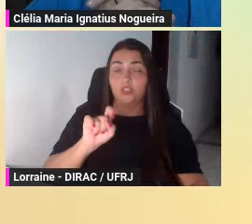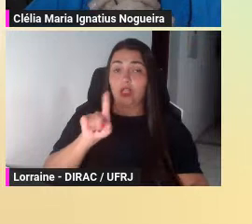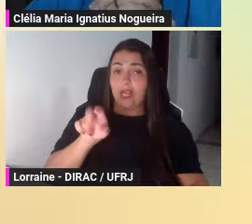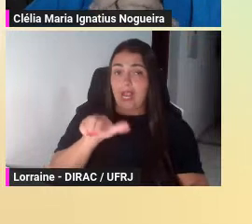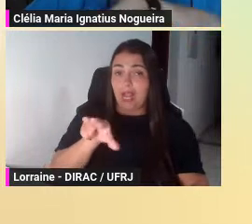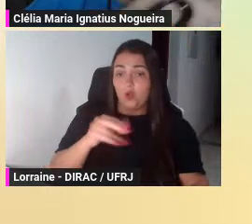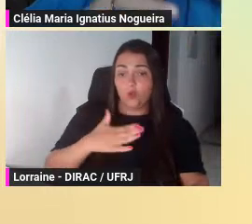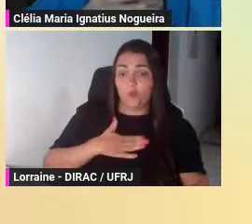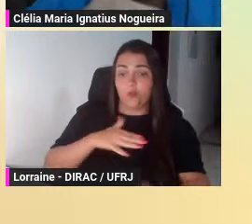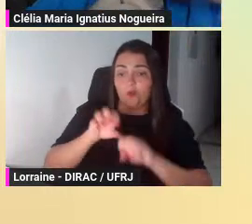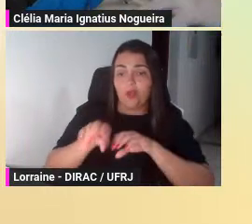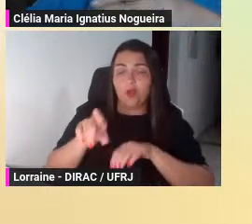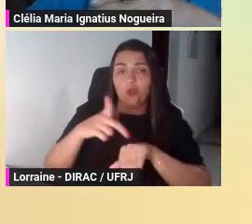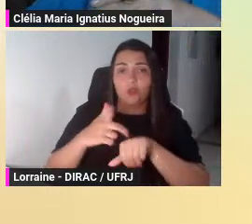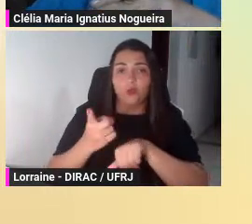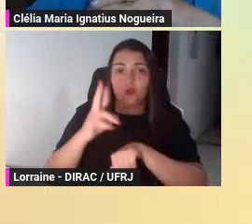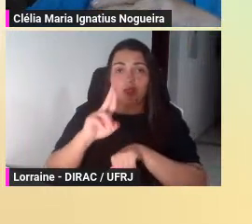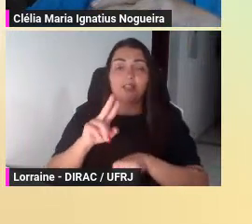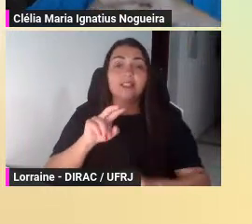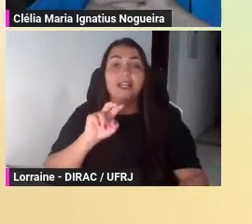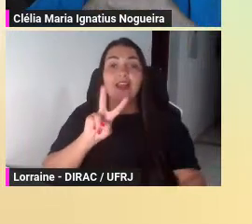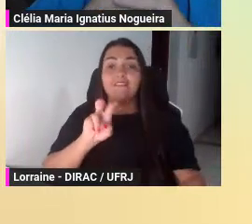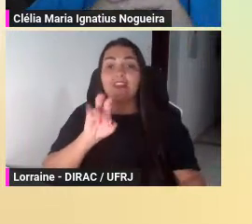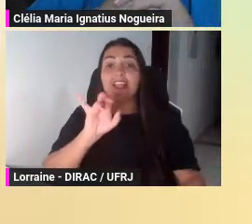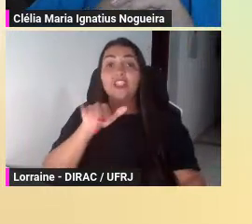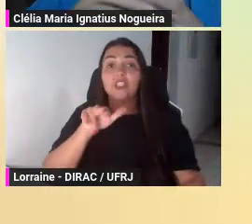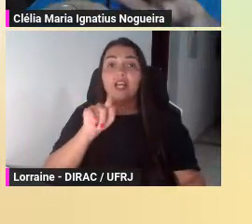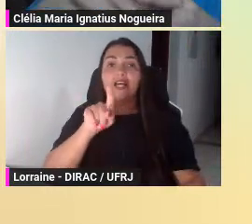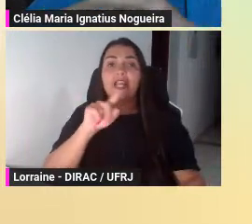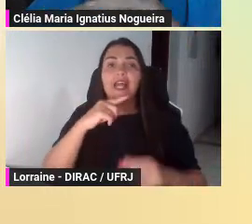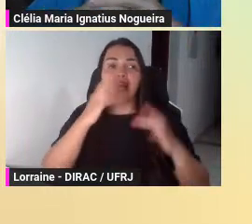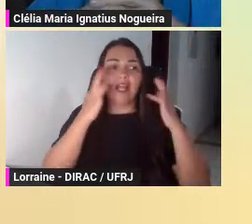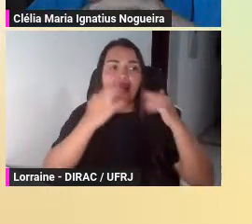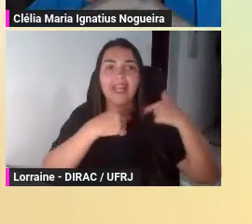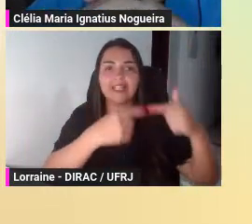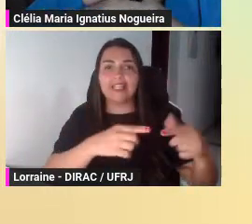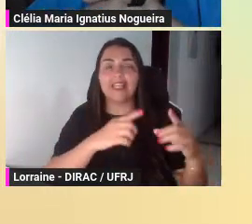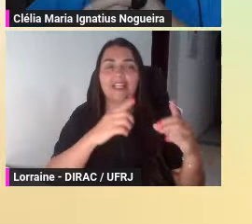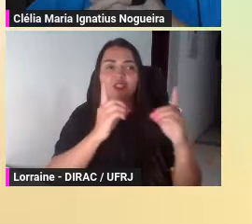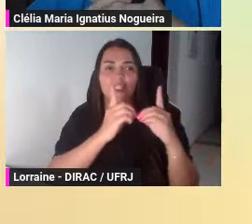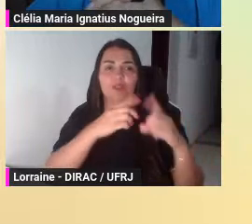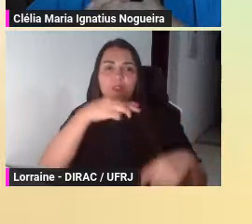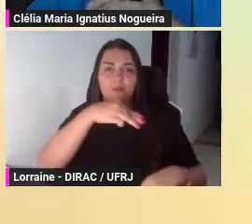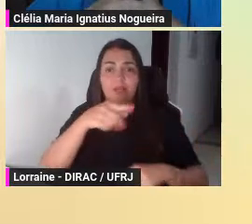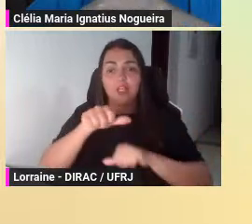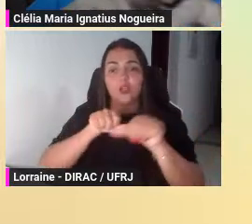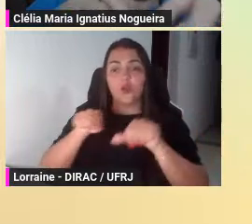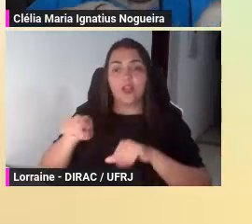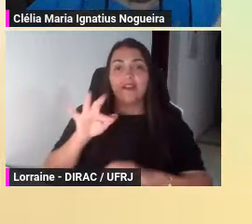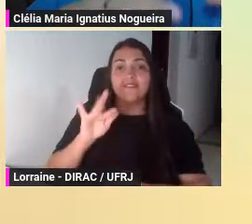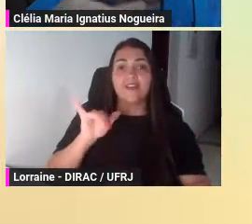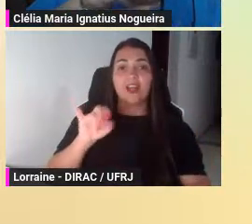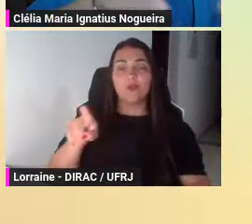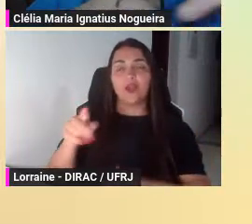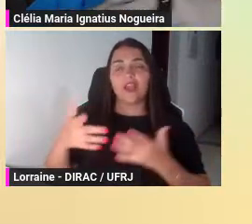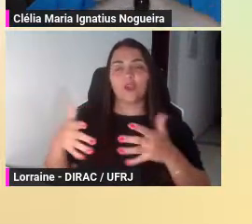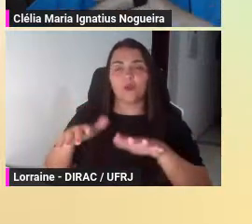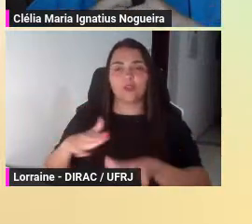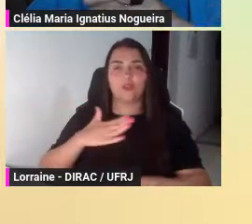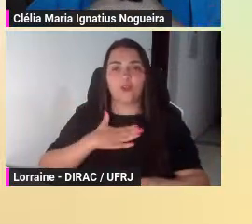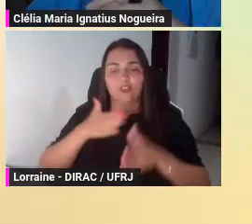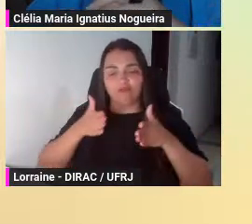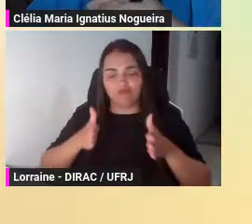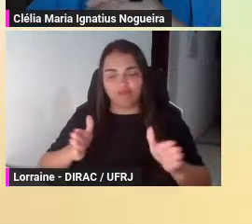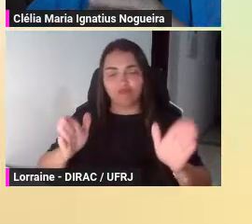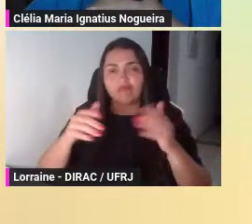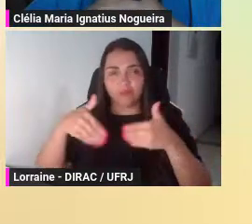também. Eu digo que a Veridiana é minha herdeira na didática da matemática e o Fábio na parte da inclusão. Trabalhamos aí.